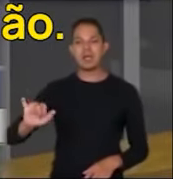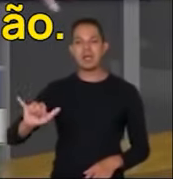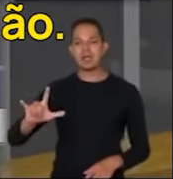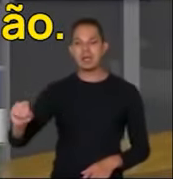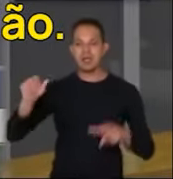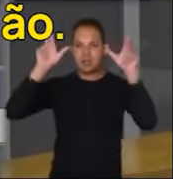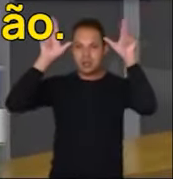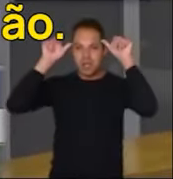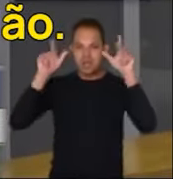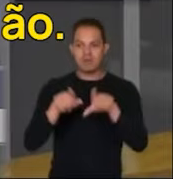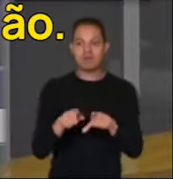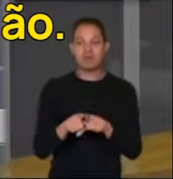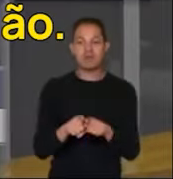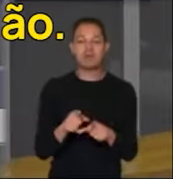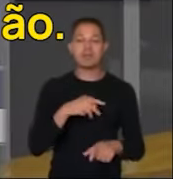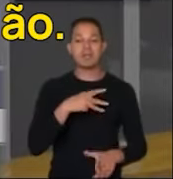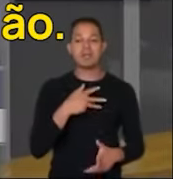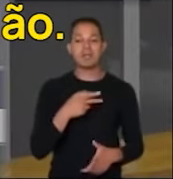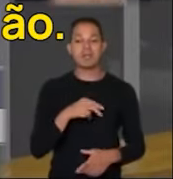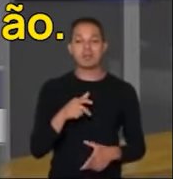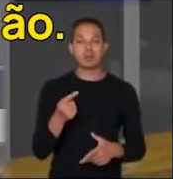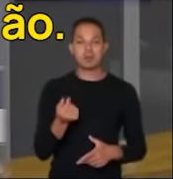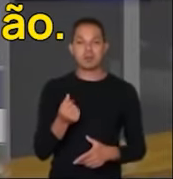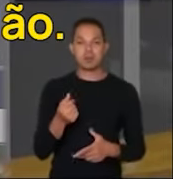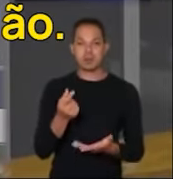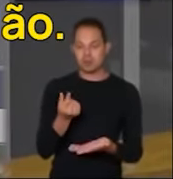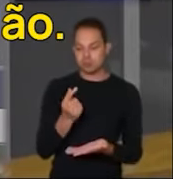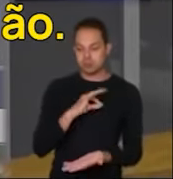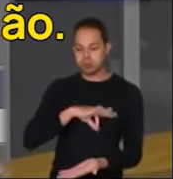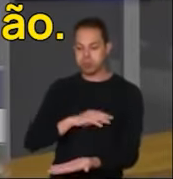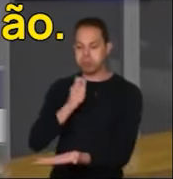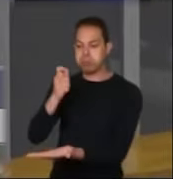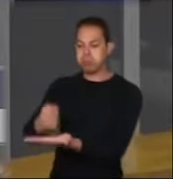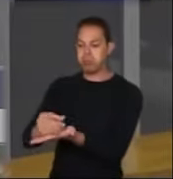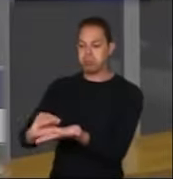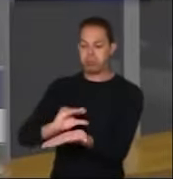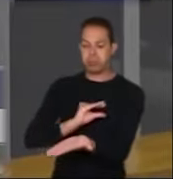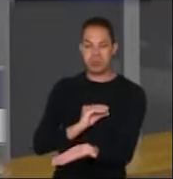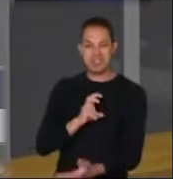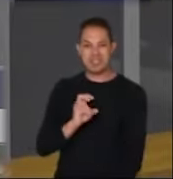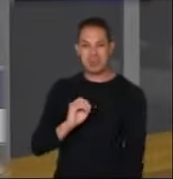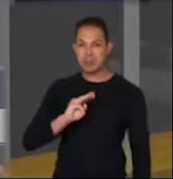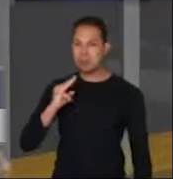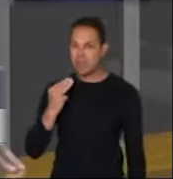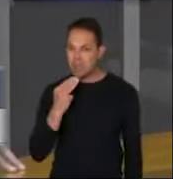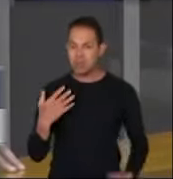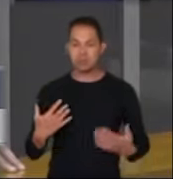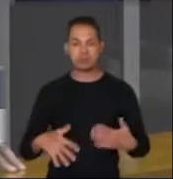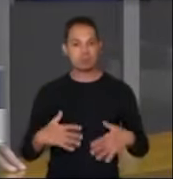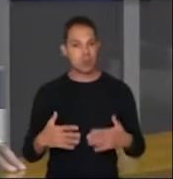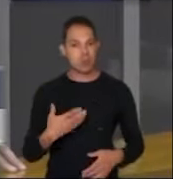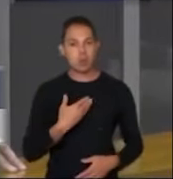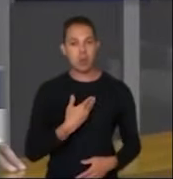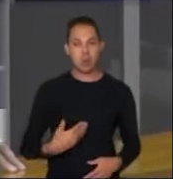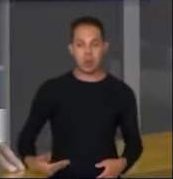secretário da rachadinha, não. 50 milhões é rachadão. É um governo que está levando o país